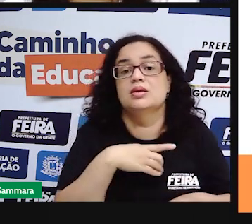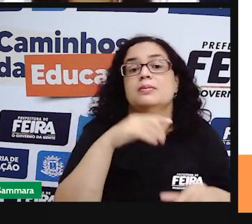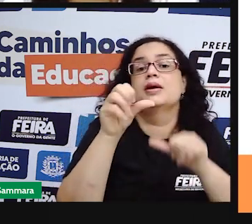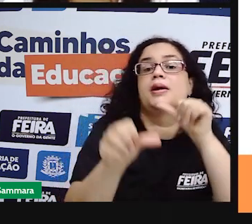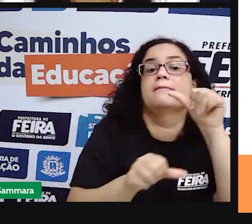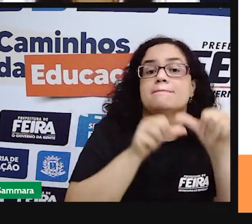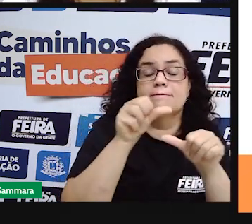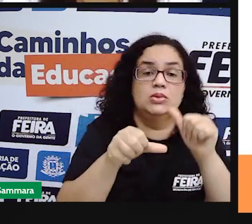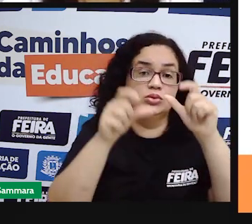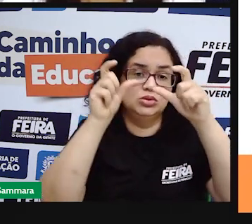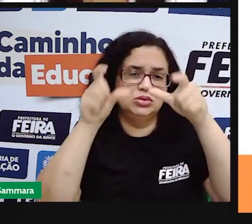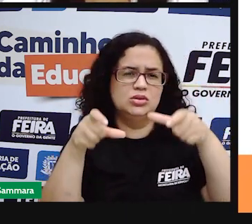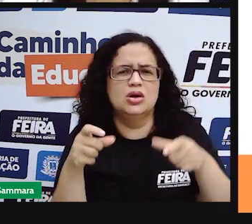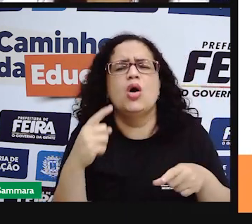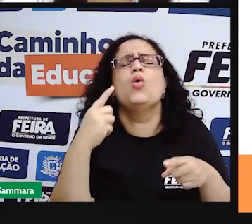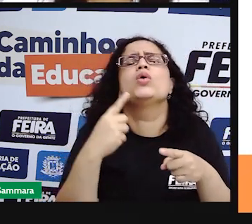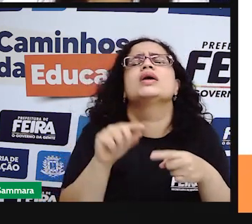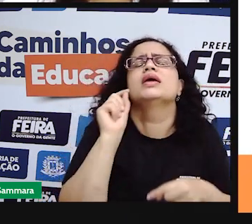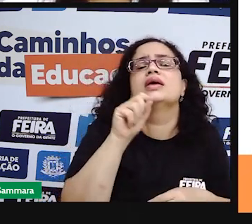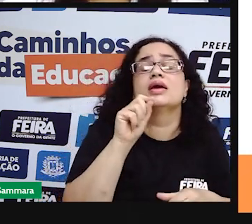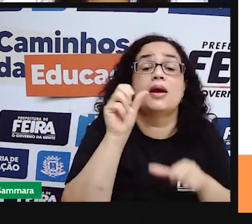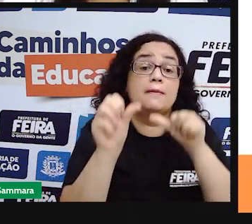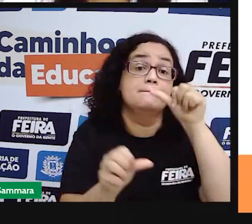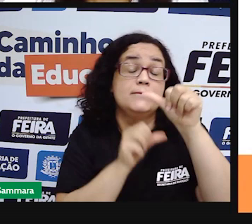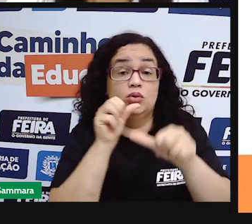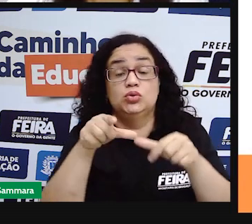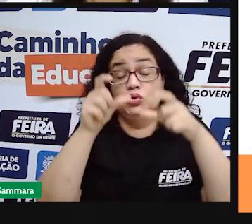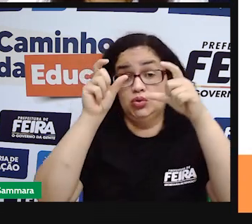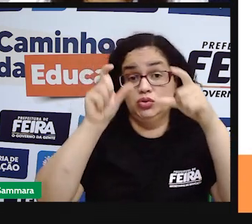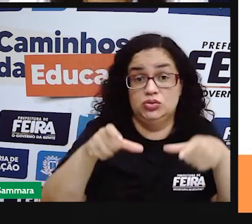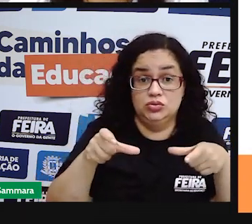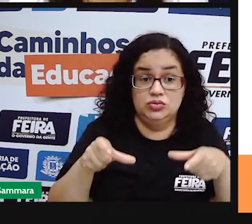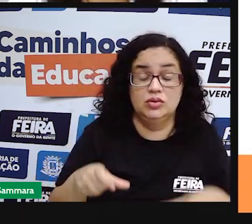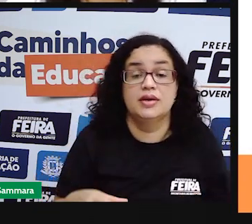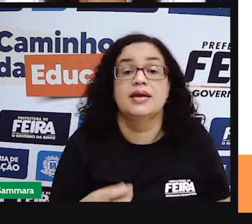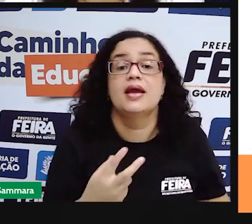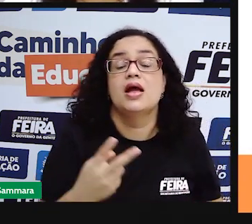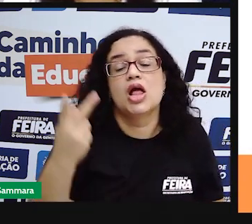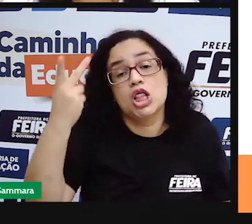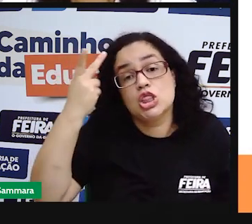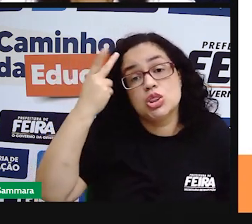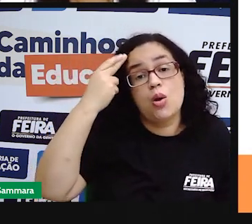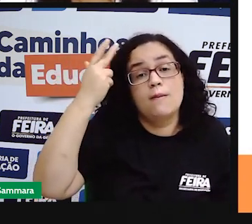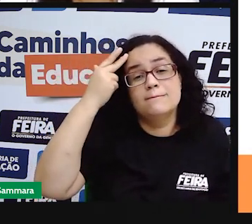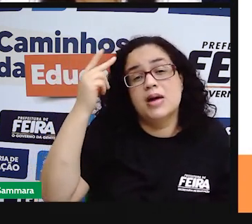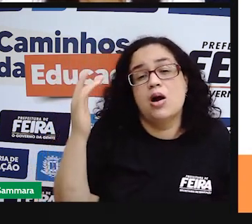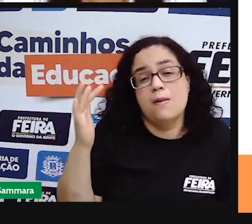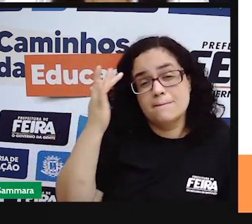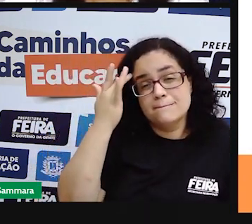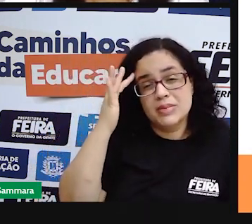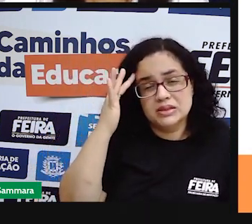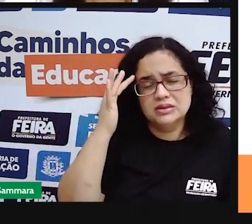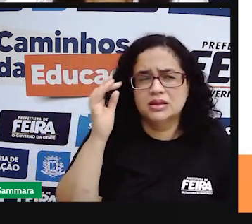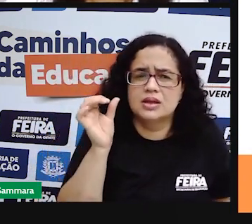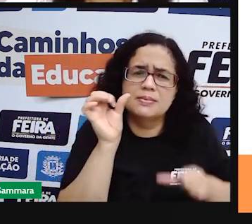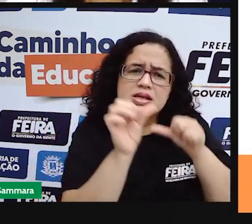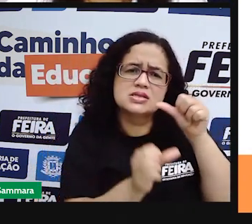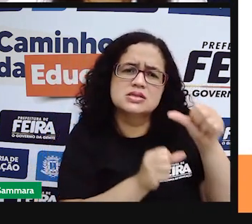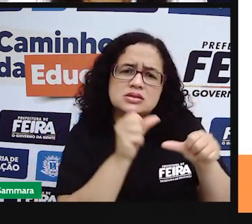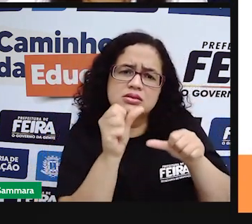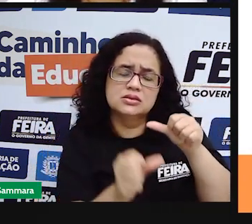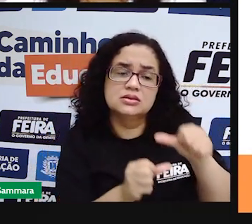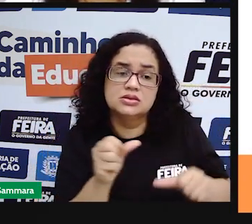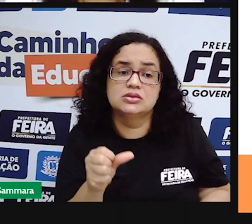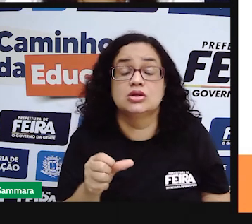lugar? O que foi que mudou de lugar? É comum a gente achar que quem está mudando de lugar aí é a